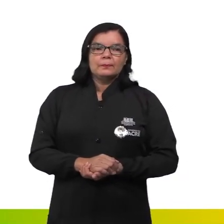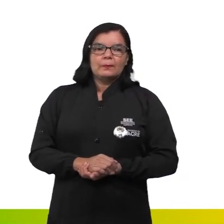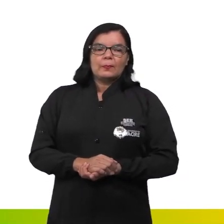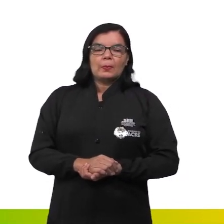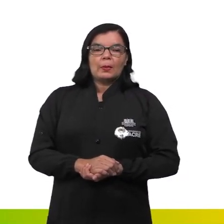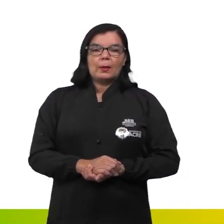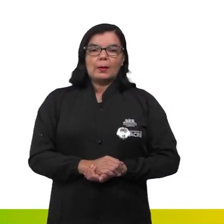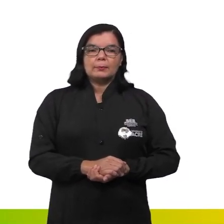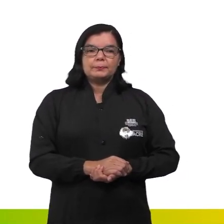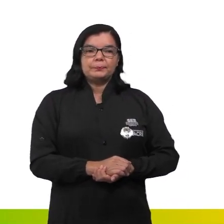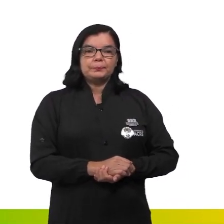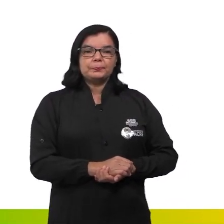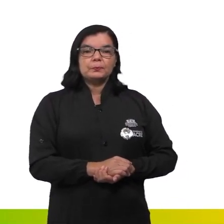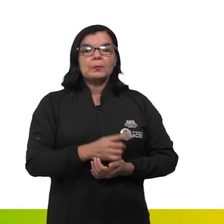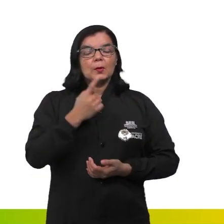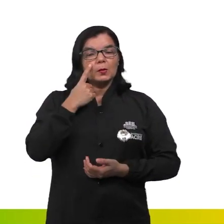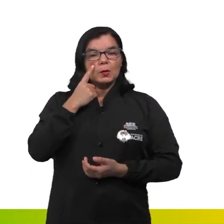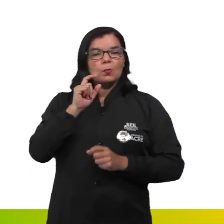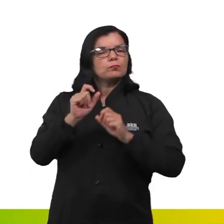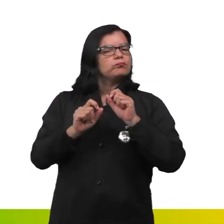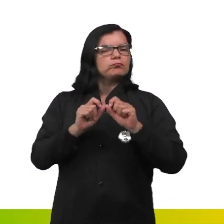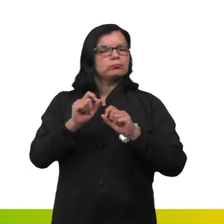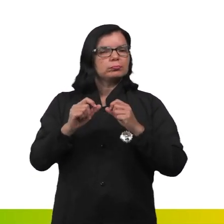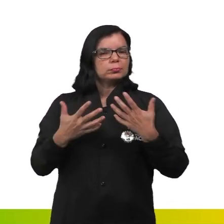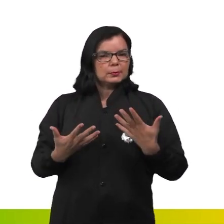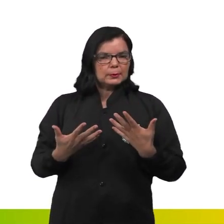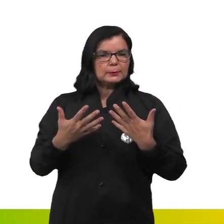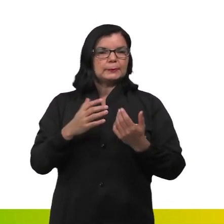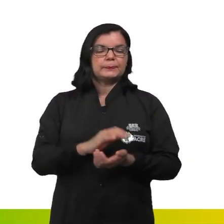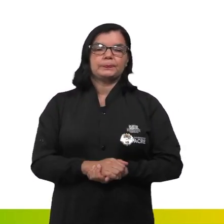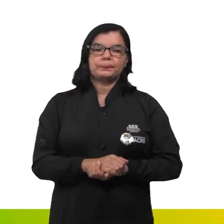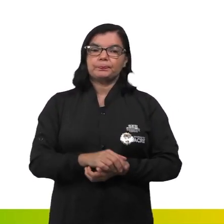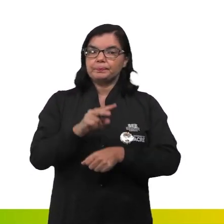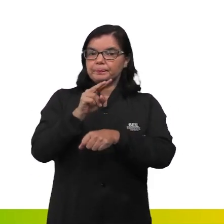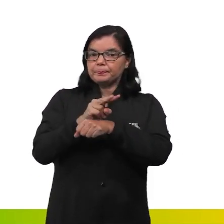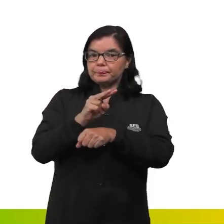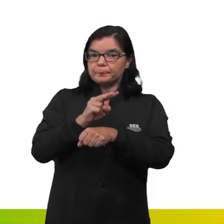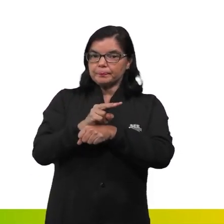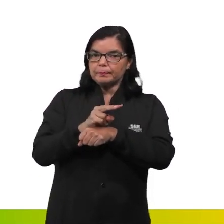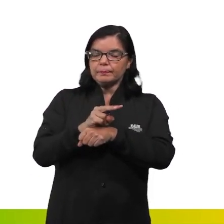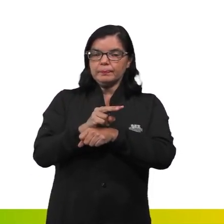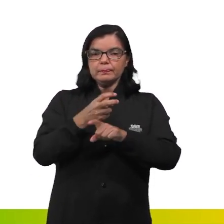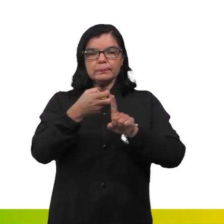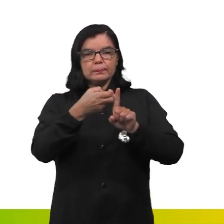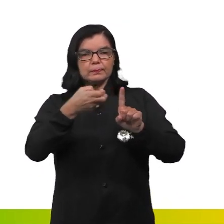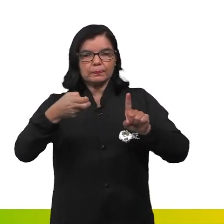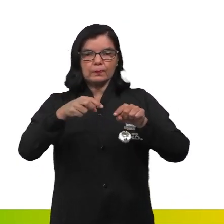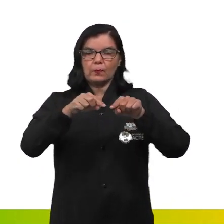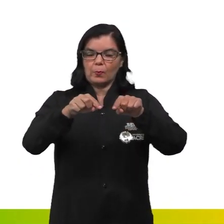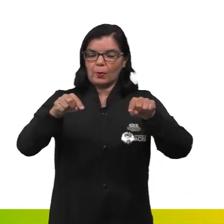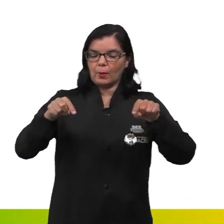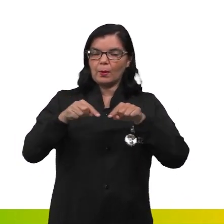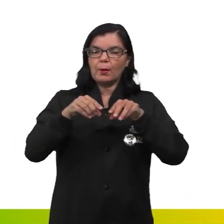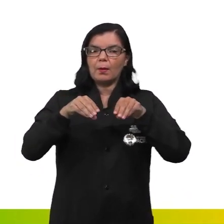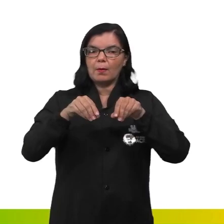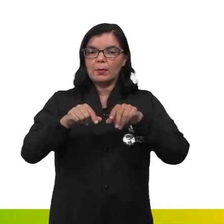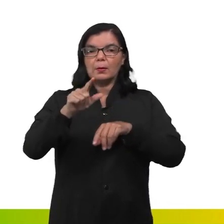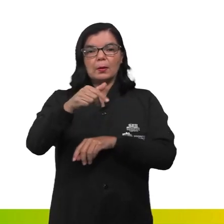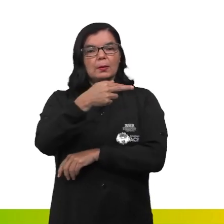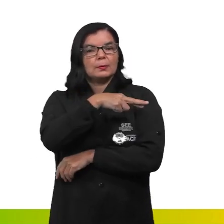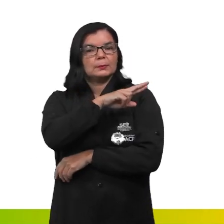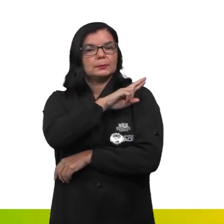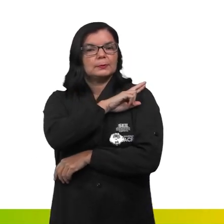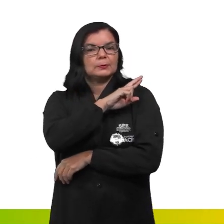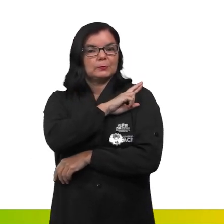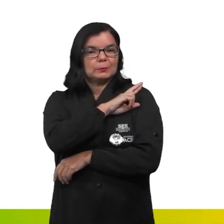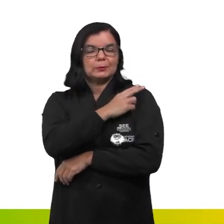Então olha só, né? Podemos concluir que a proteção das terras indígenas é um compromisso